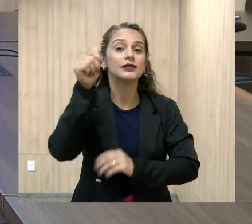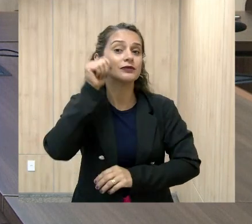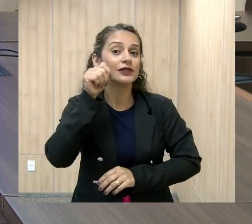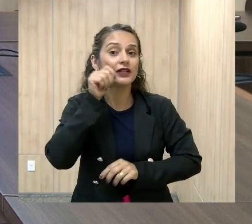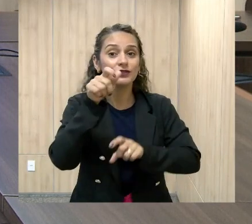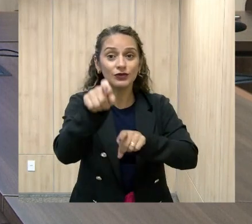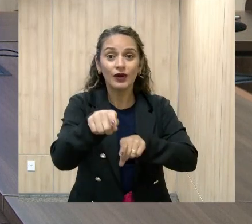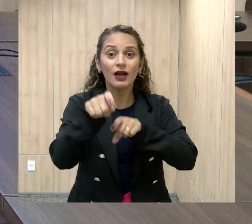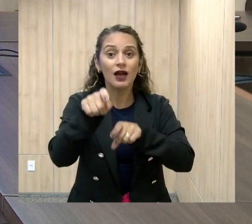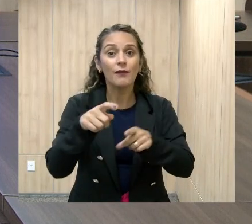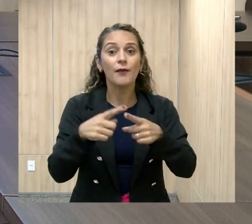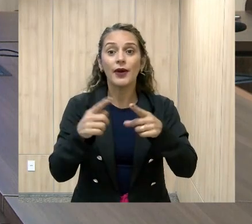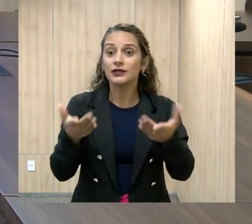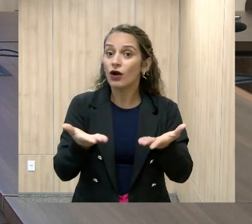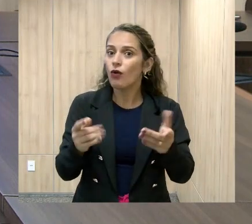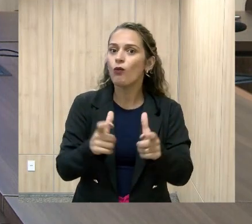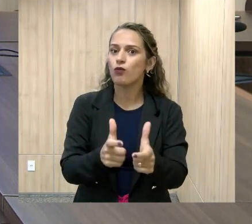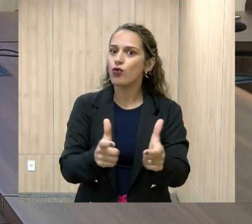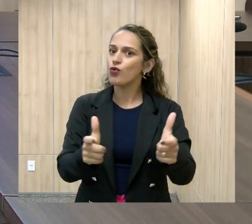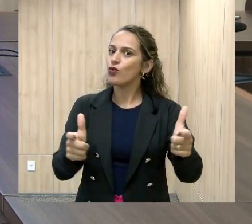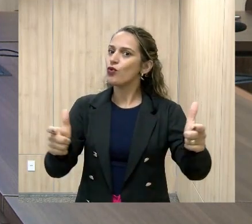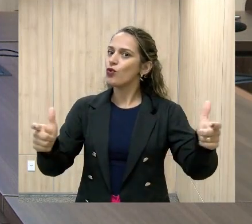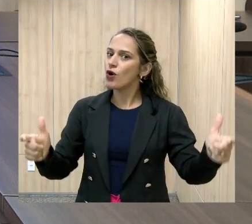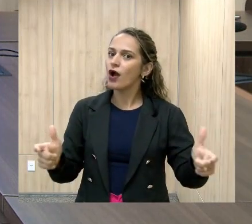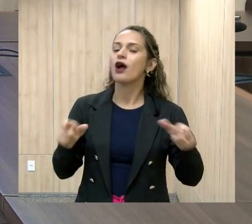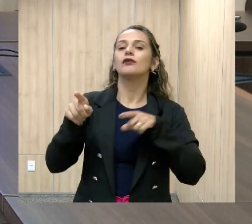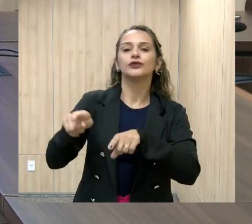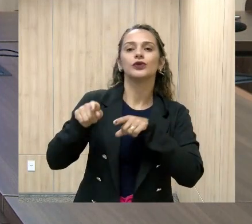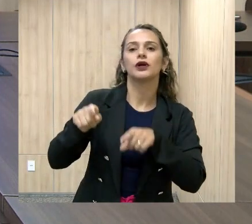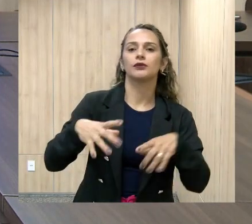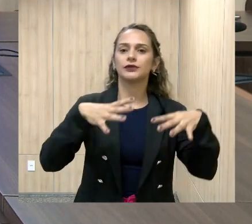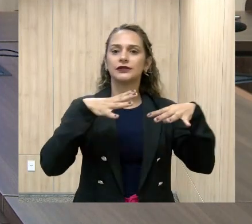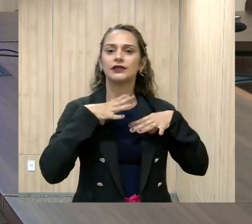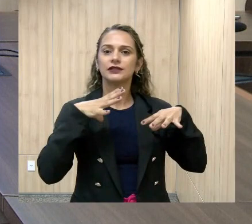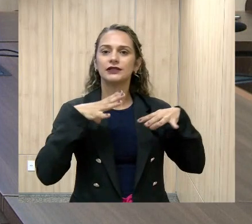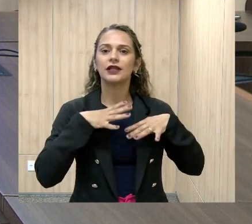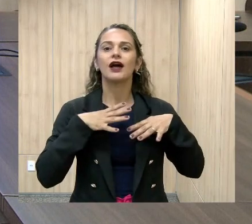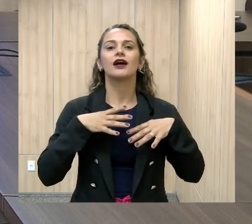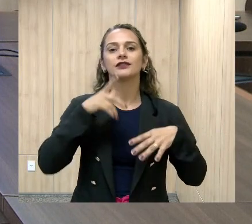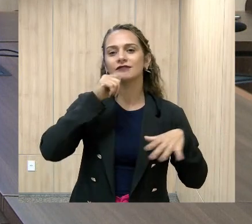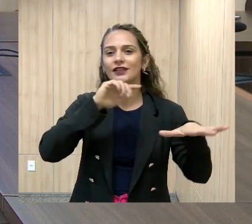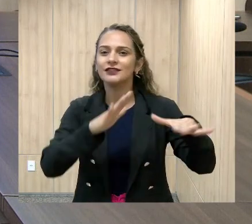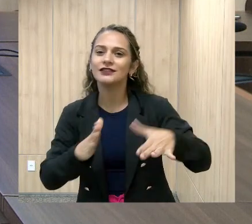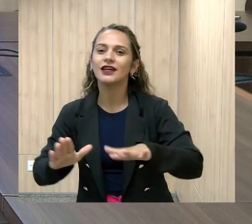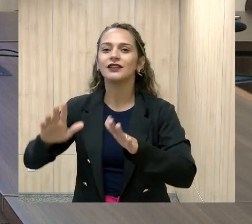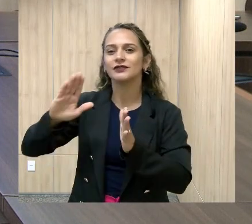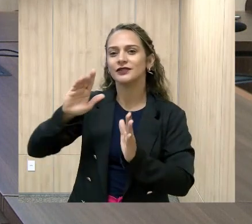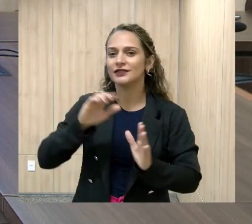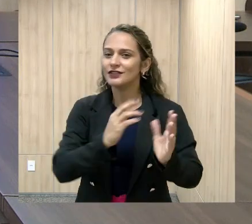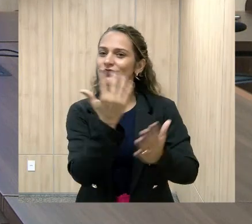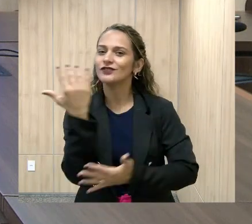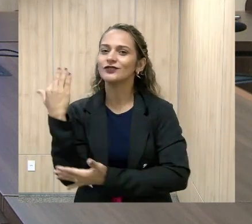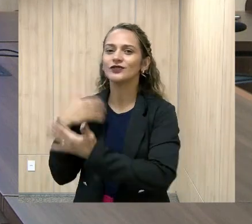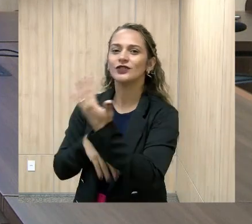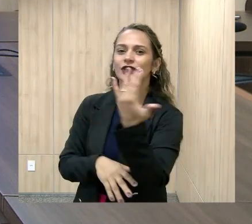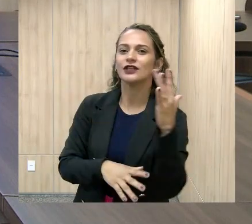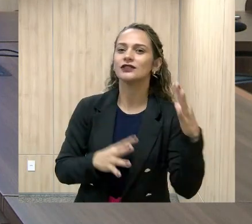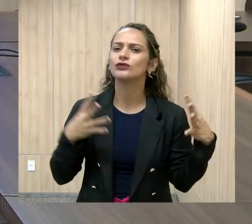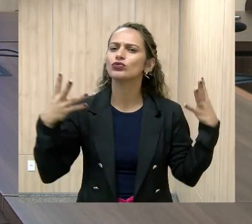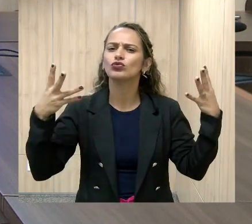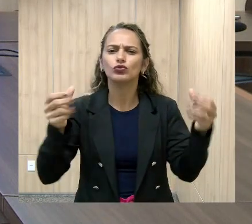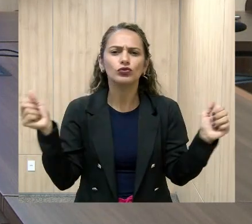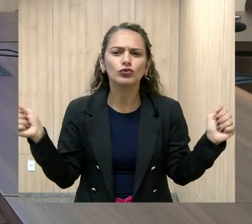do campo mas que hoje pega uma dimensão enorme envolve as mulheres do campo da cidade das águas das Floresta enfim